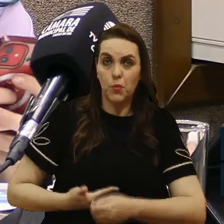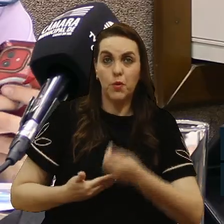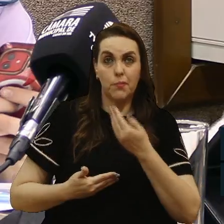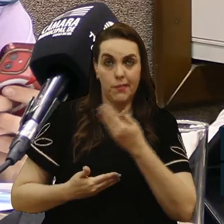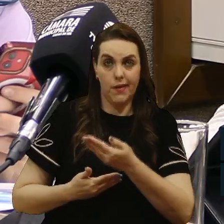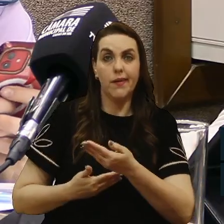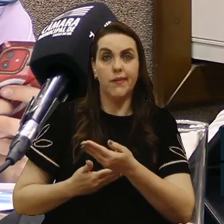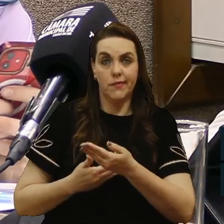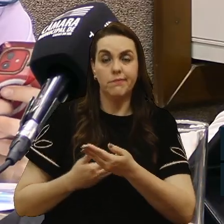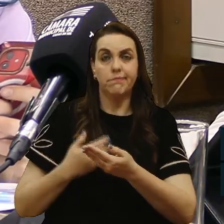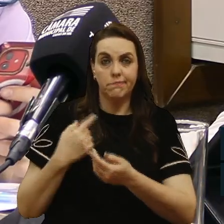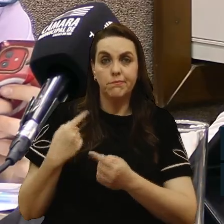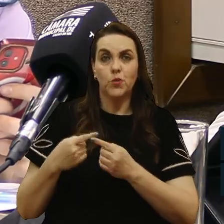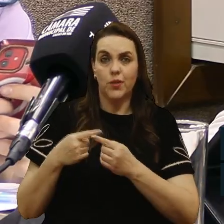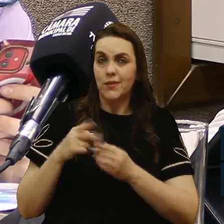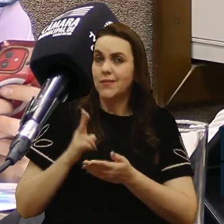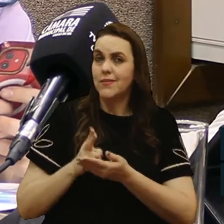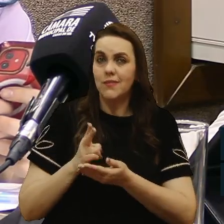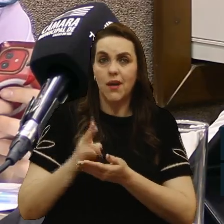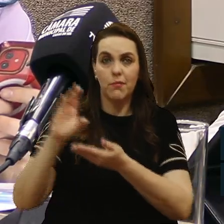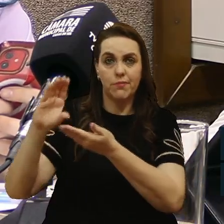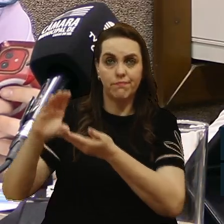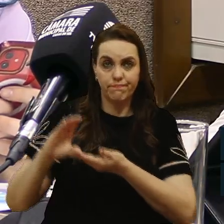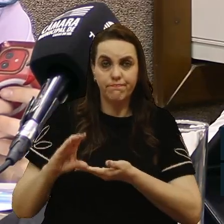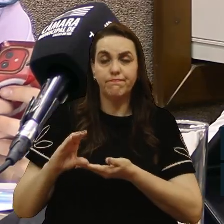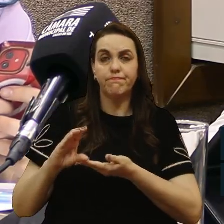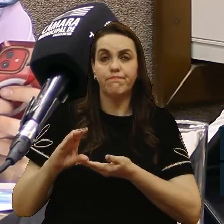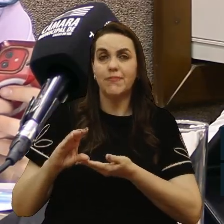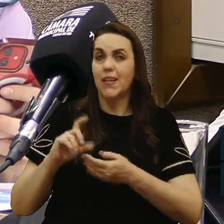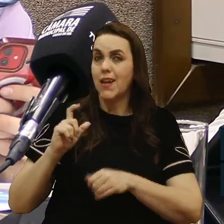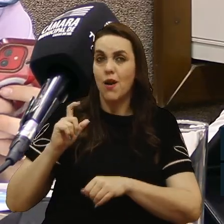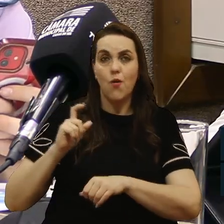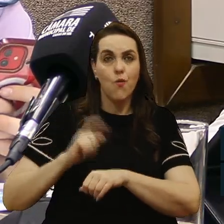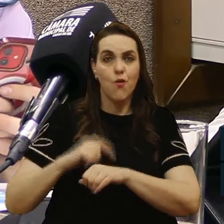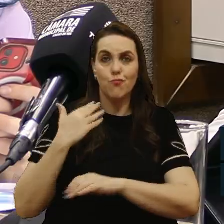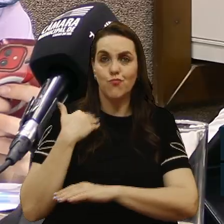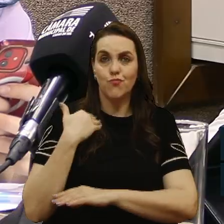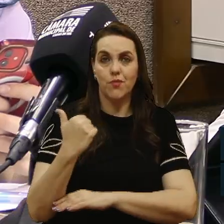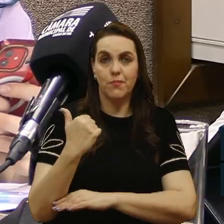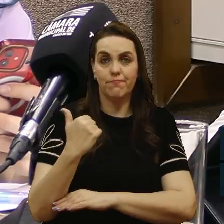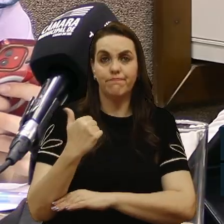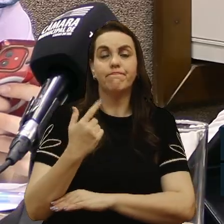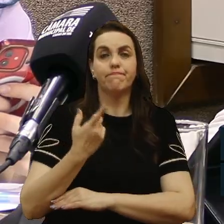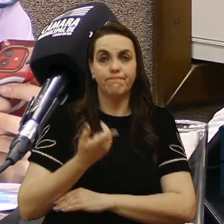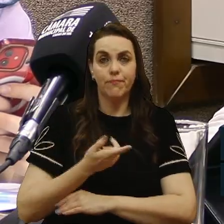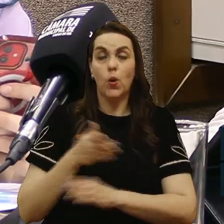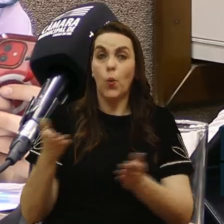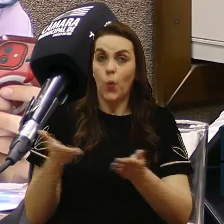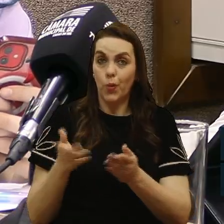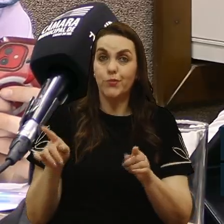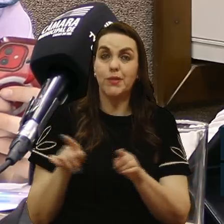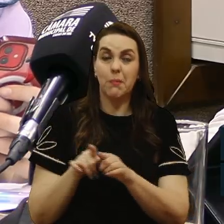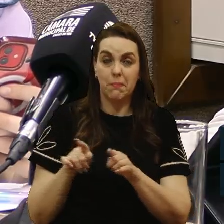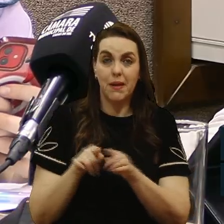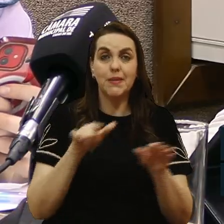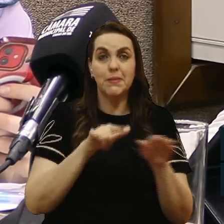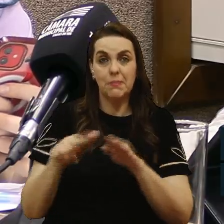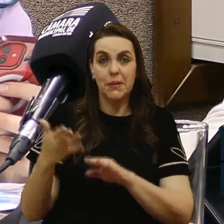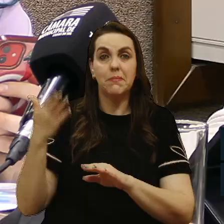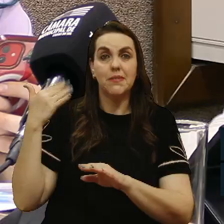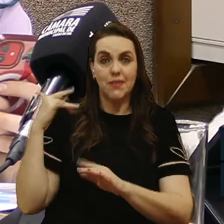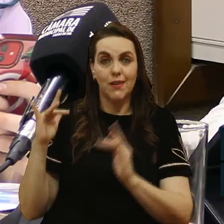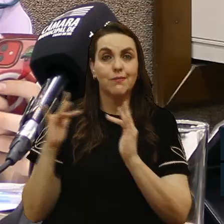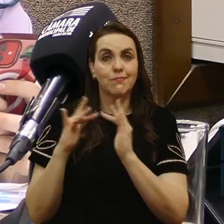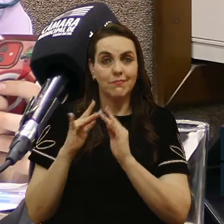oportunidade que nós temos emendas parlamentares, imediatamente ele nos chama. Hoje também havia nos chamado, na semana passada havia nos